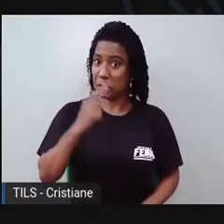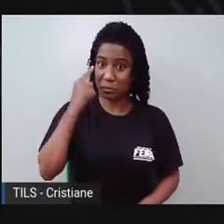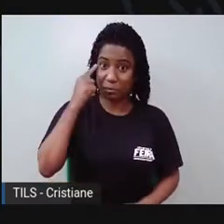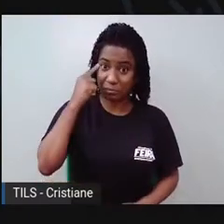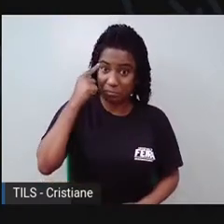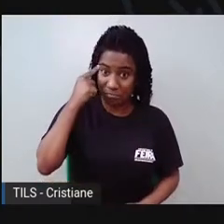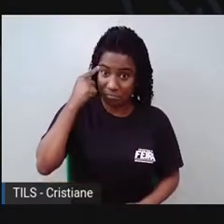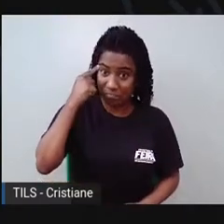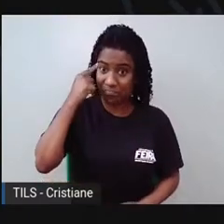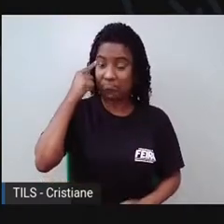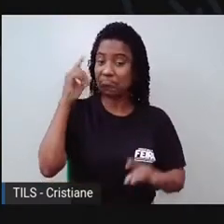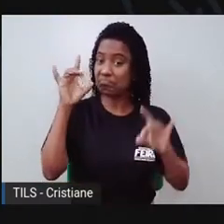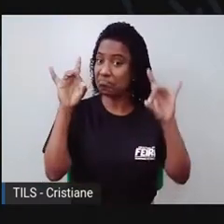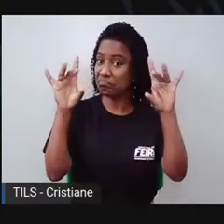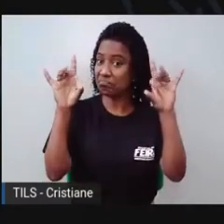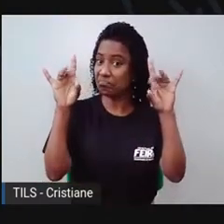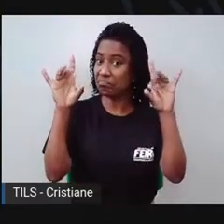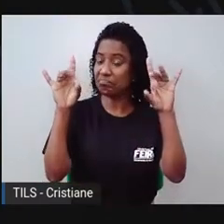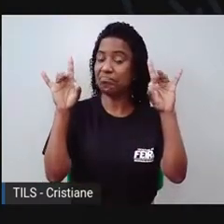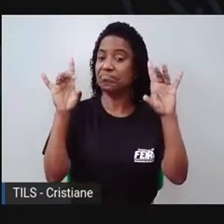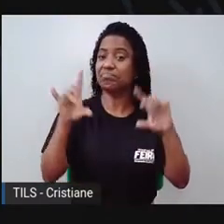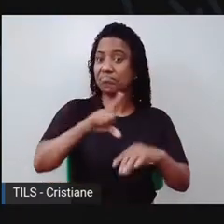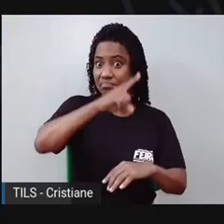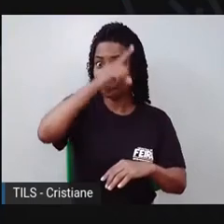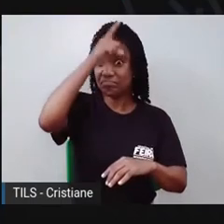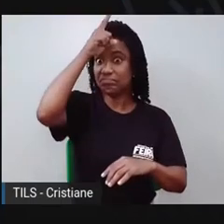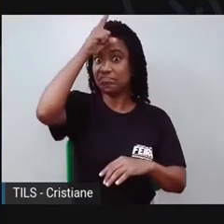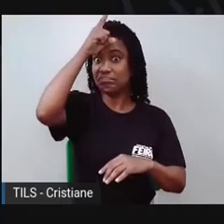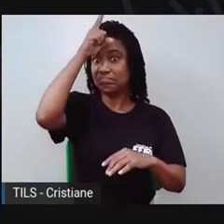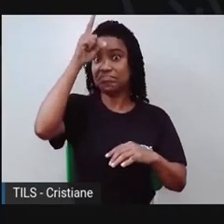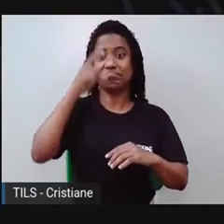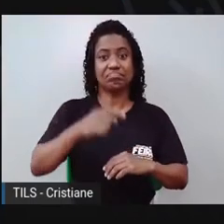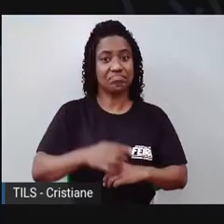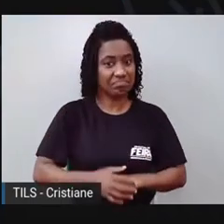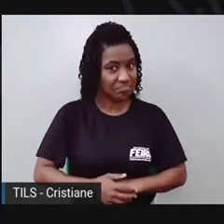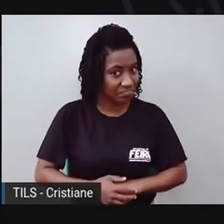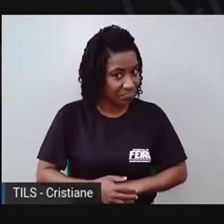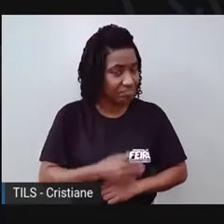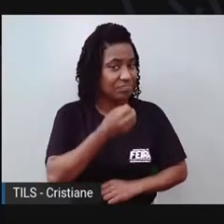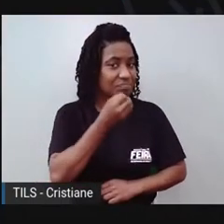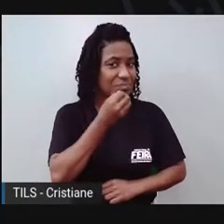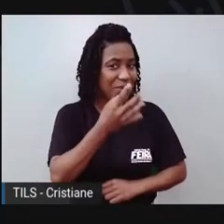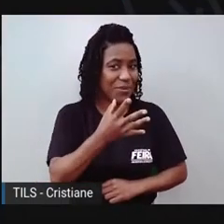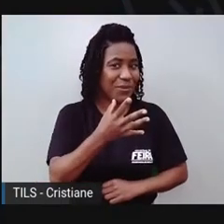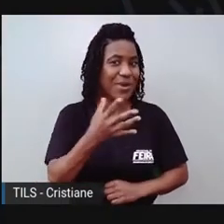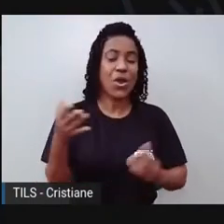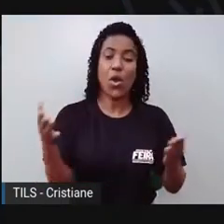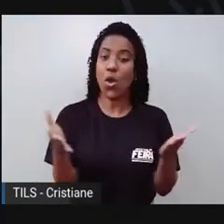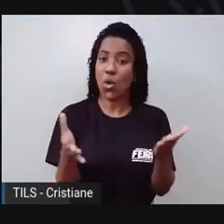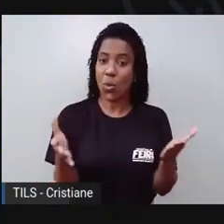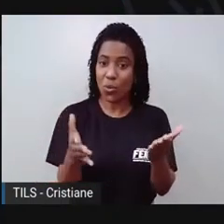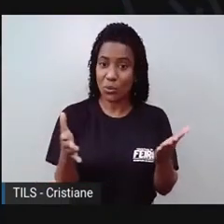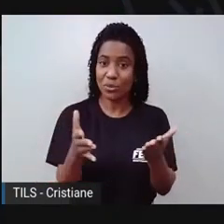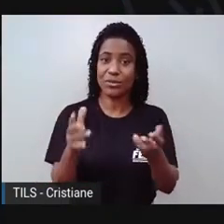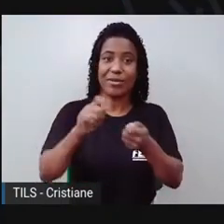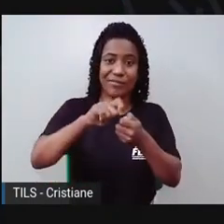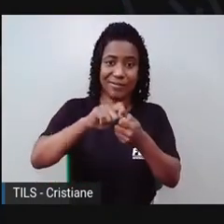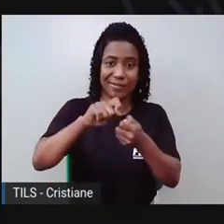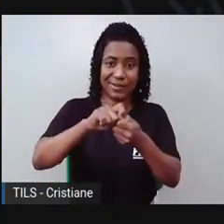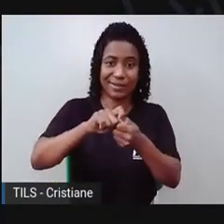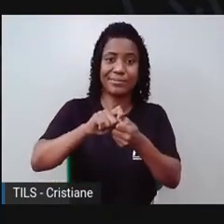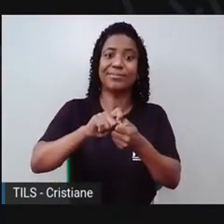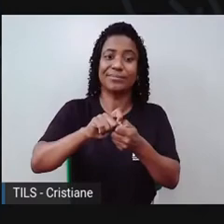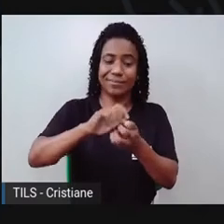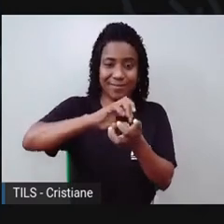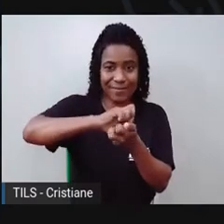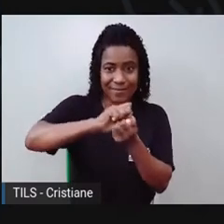né, sobre o papel. Então, hoje, a gente vai fazer uma massa. Vai começar agora a fazer